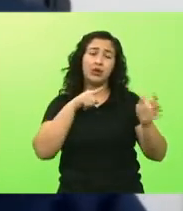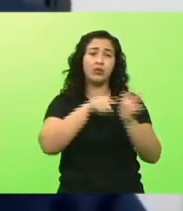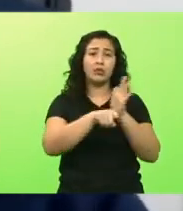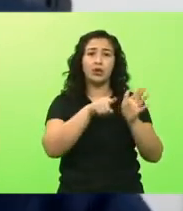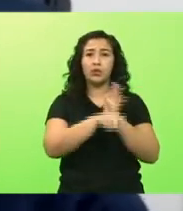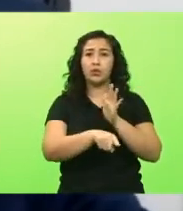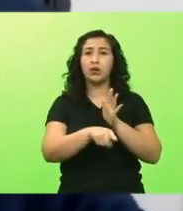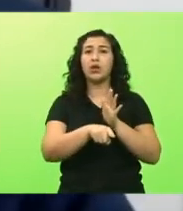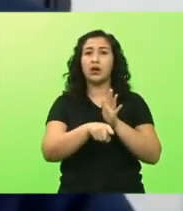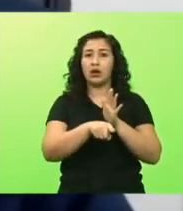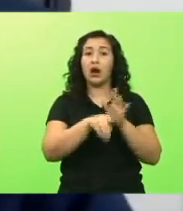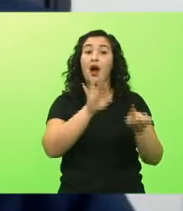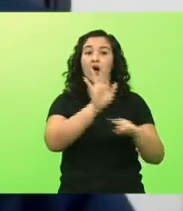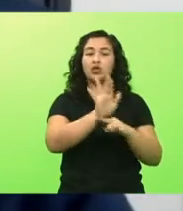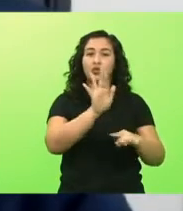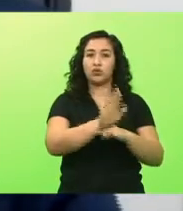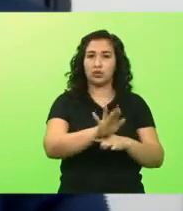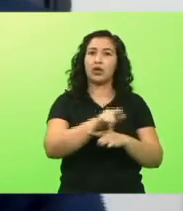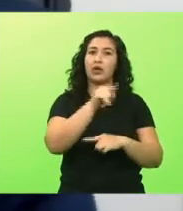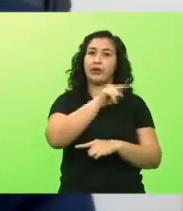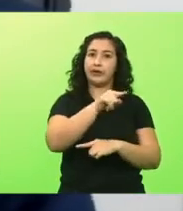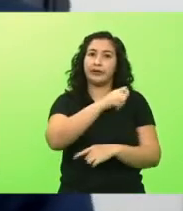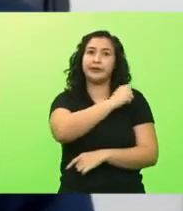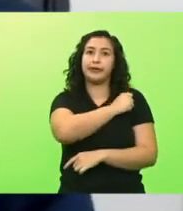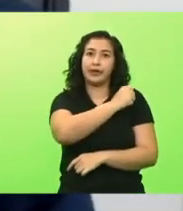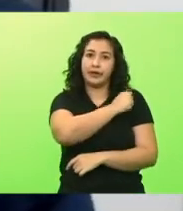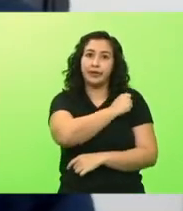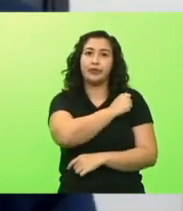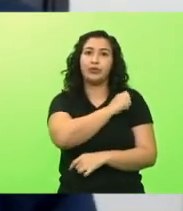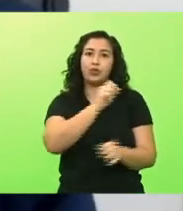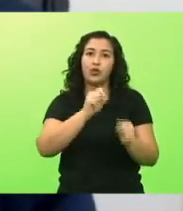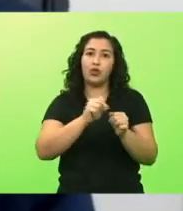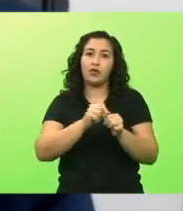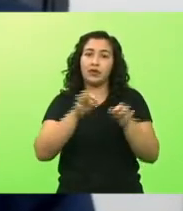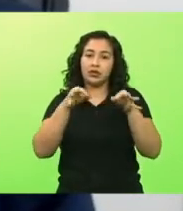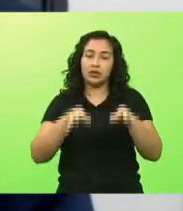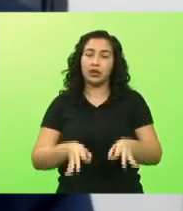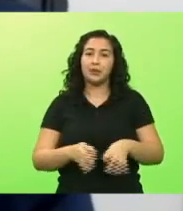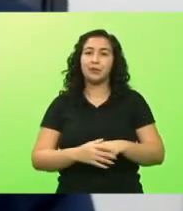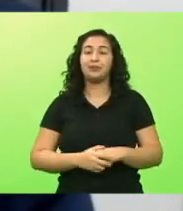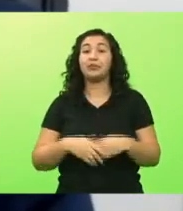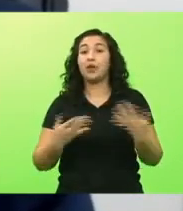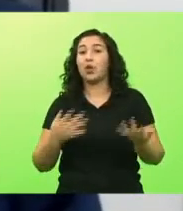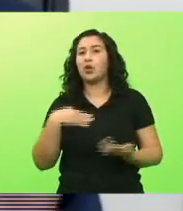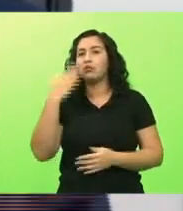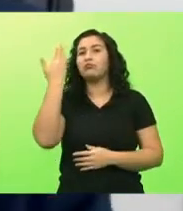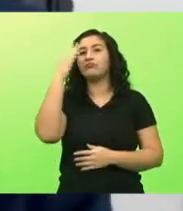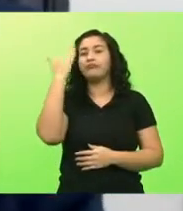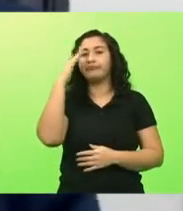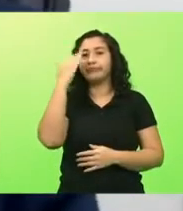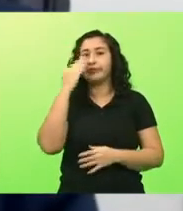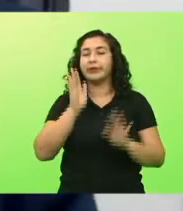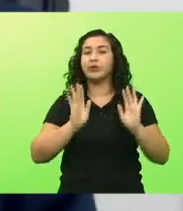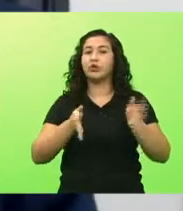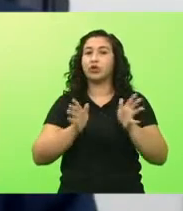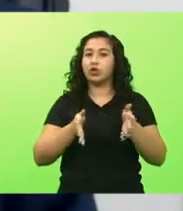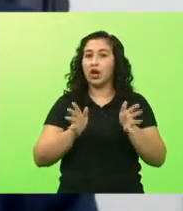as condições e fazer de acordo. Então, eu entendo, nós já tivemos